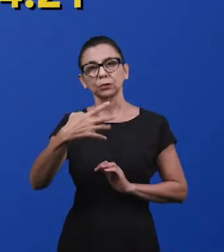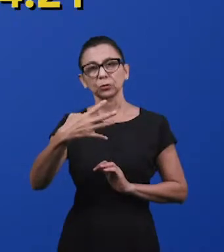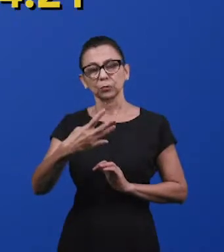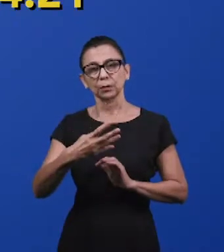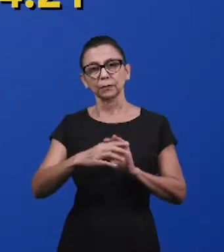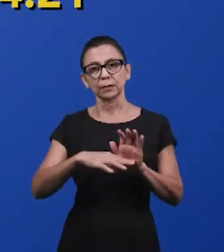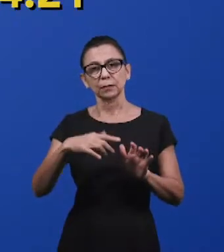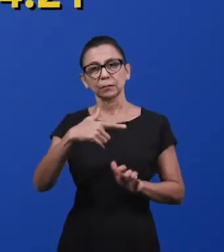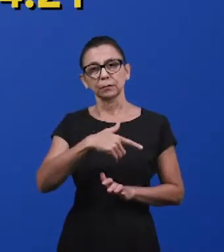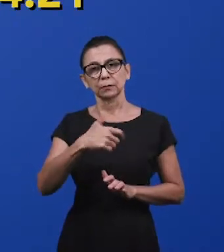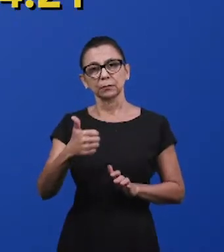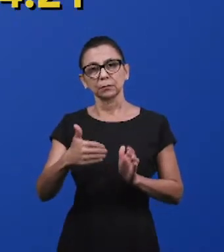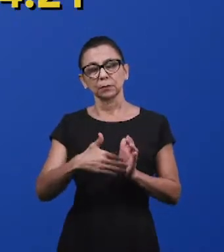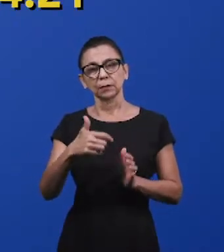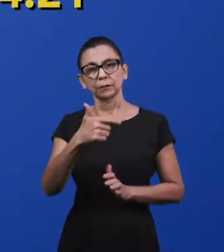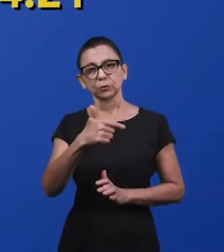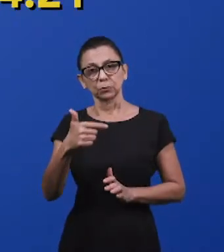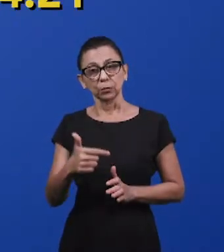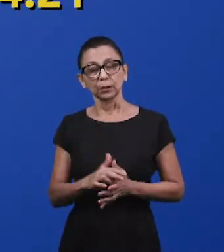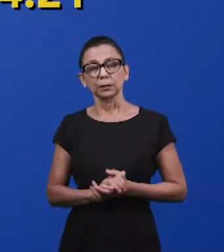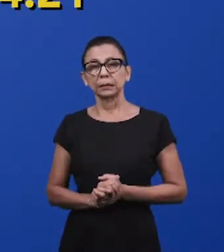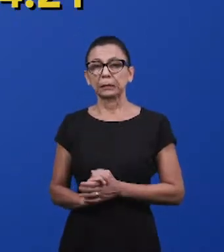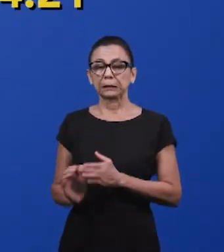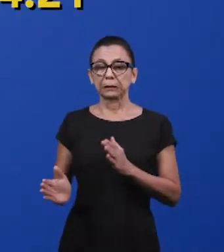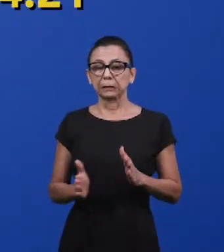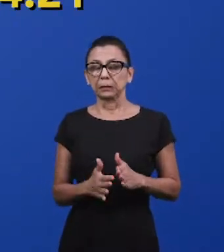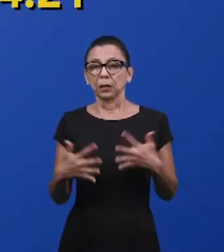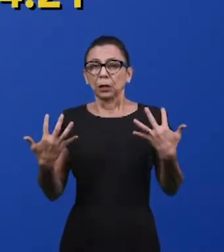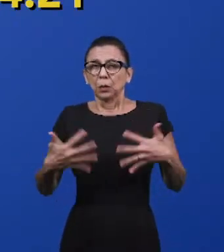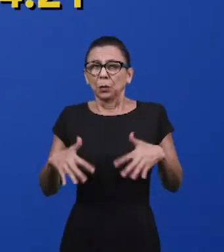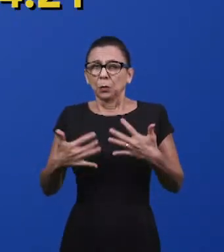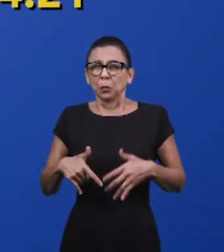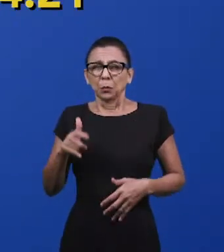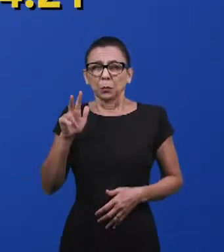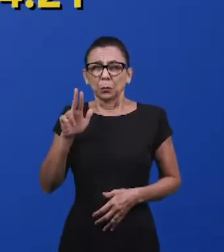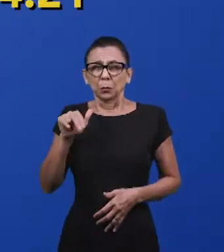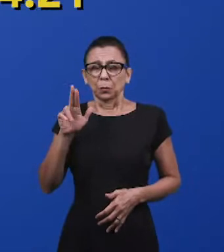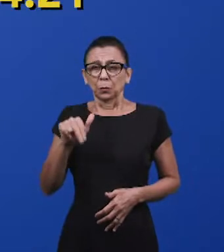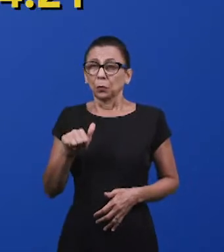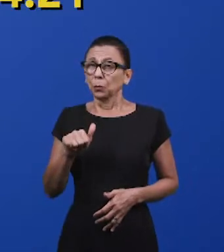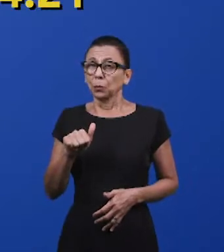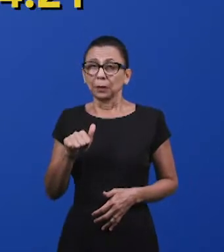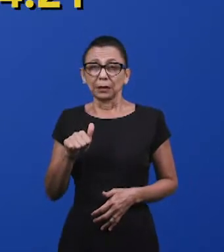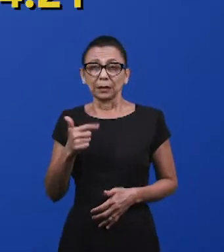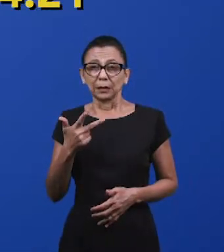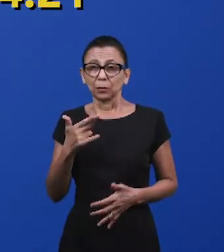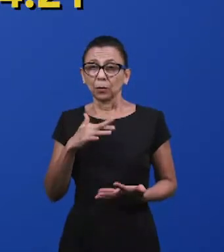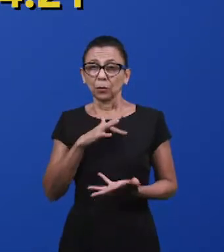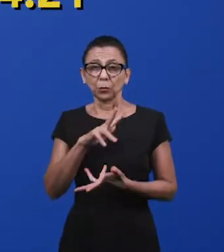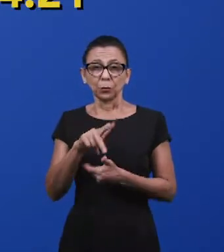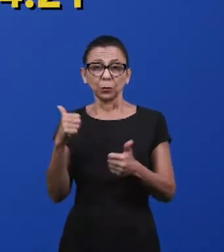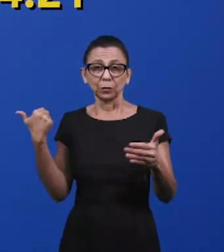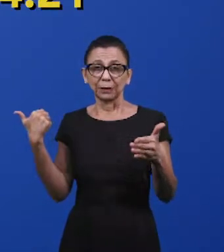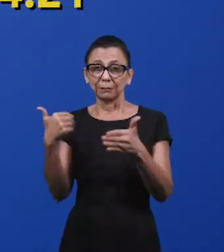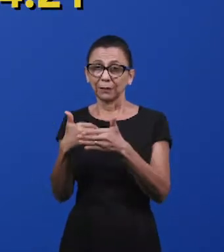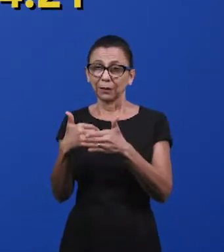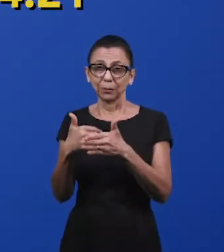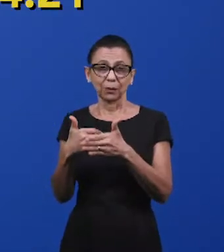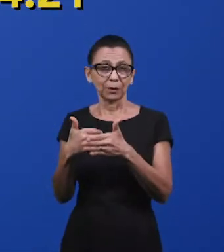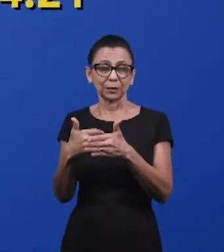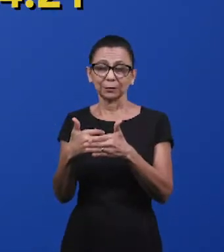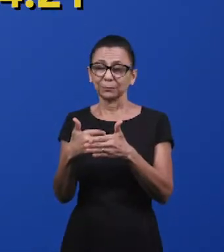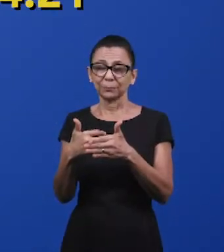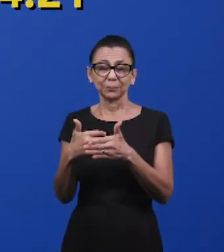porque haverá então grande aflição, como nunca houve desde o princípio do mundo até agora,